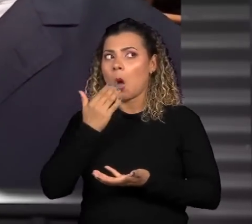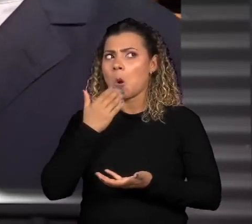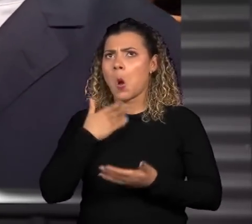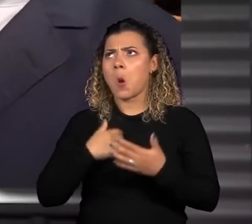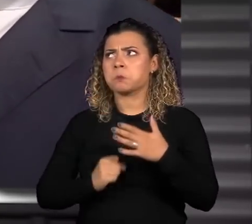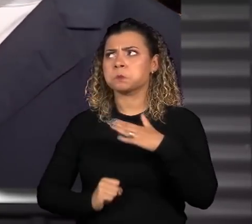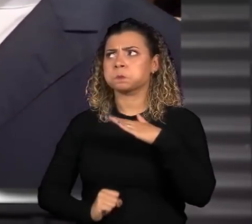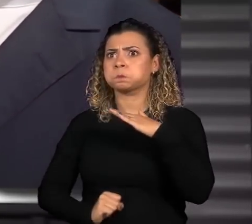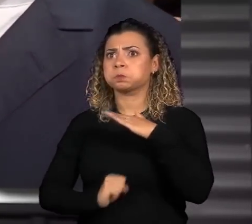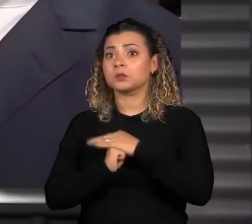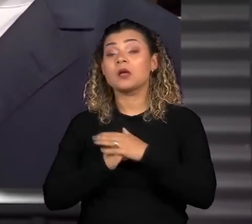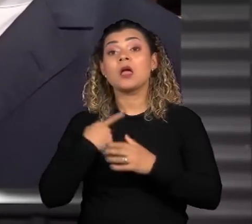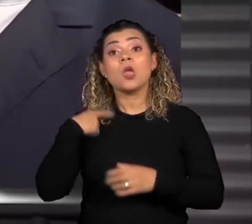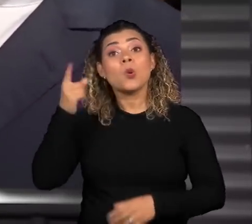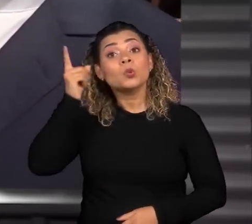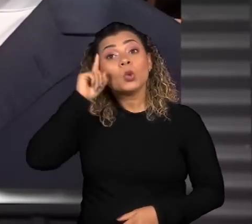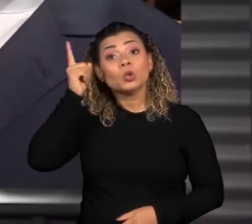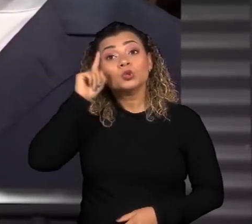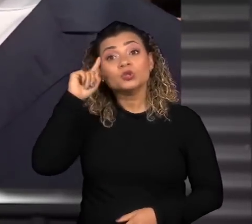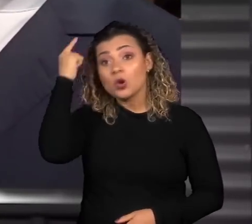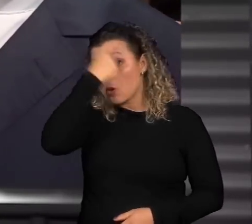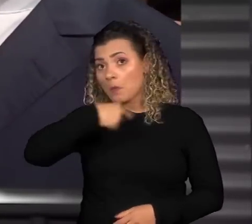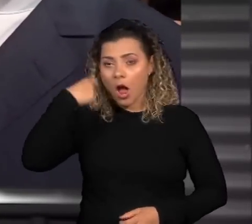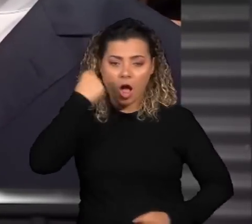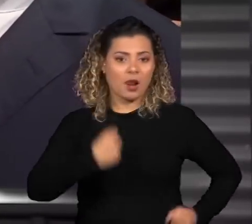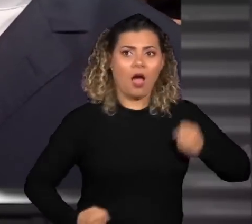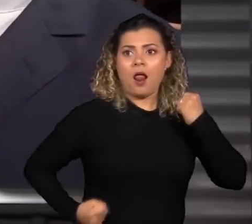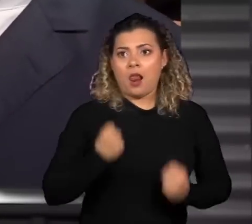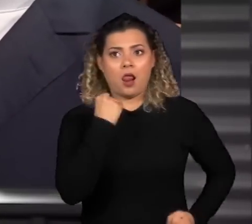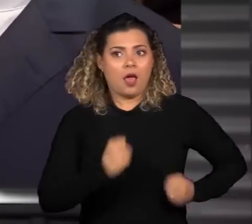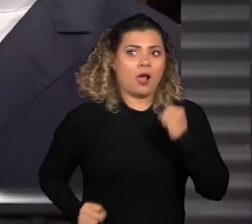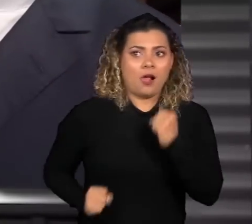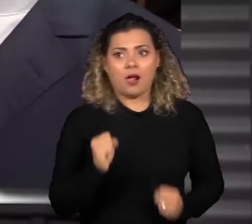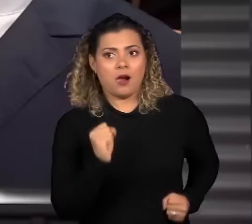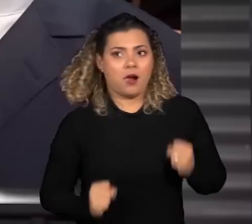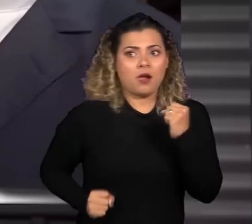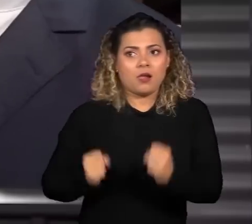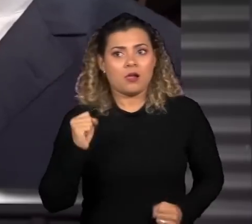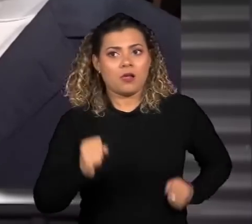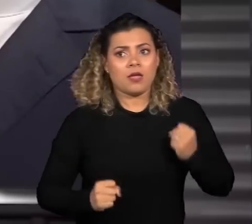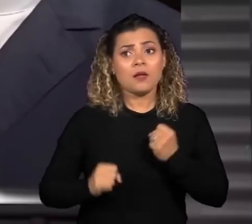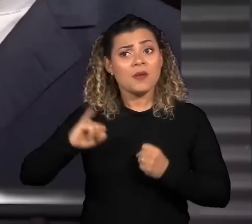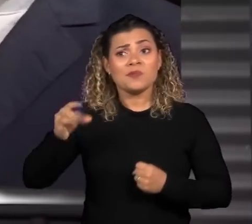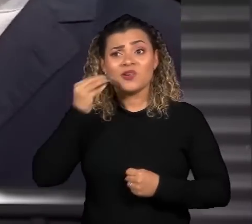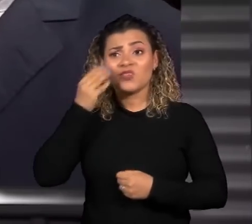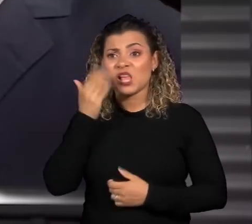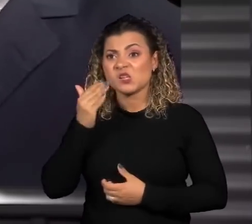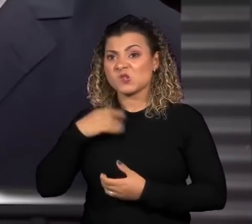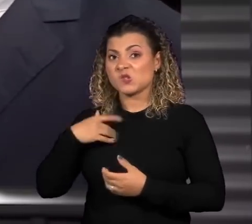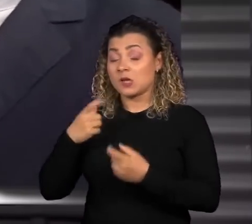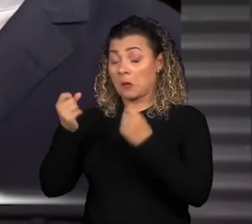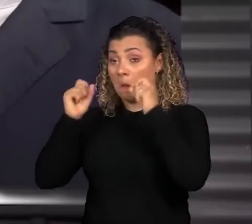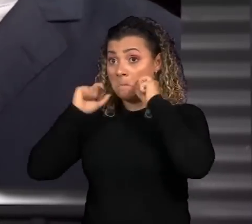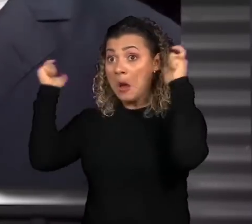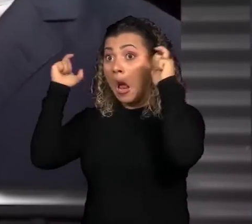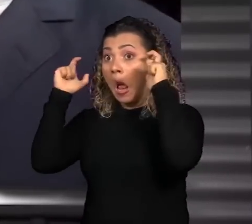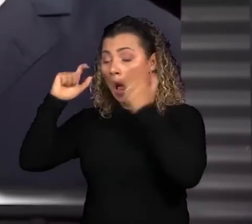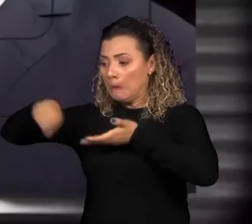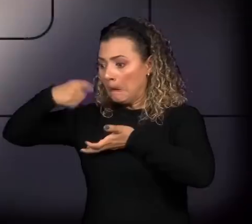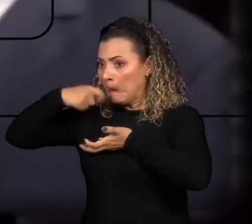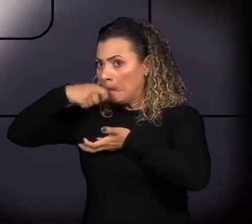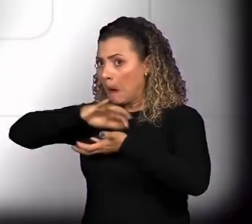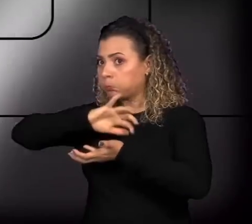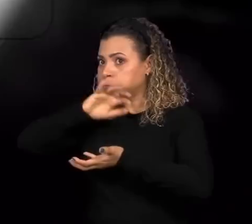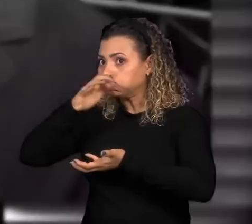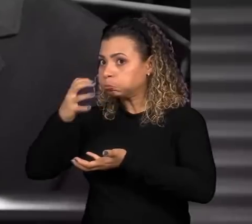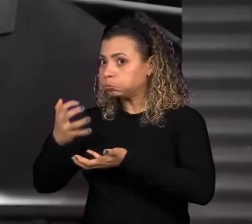esteira 1 hora por dia para eu poder ter a oportunidade de aproveitar mais o garfo. Eu tô achando muito leve. Você não tem mais um